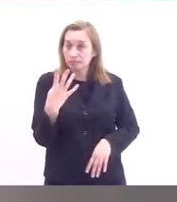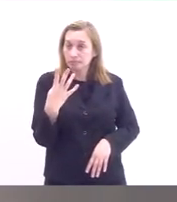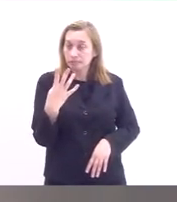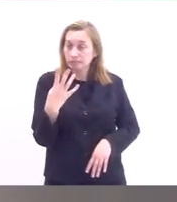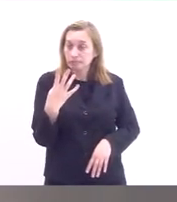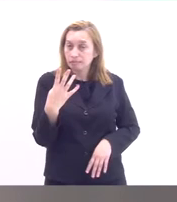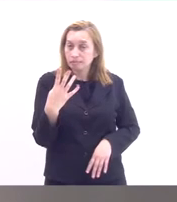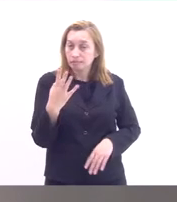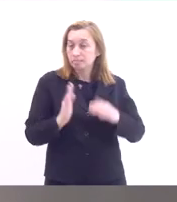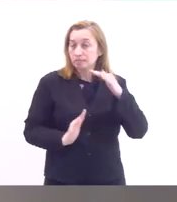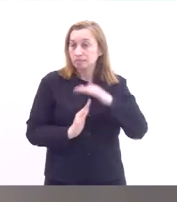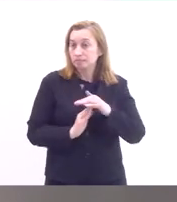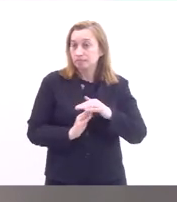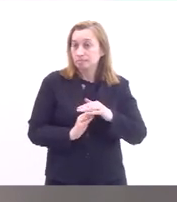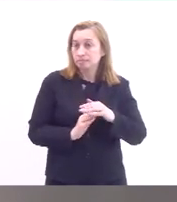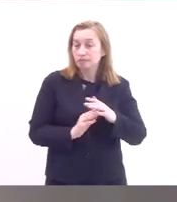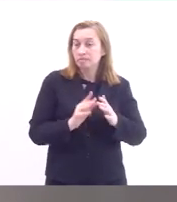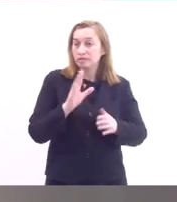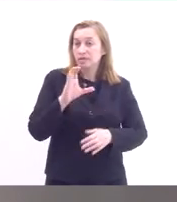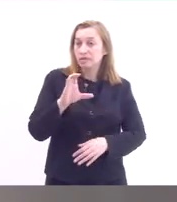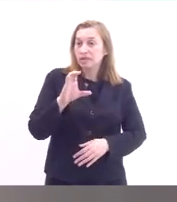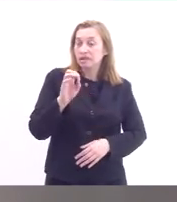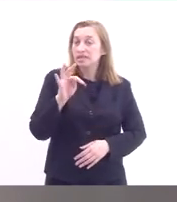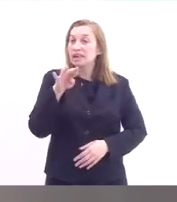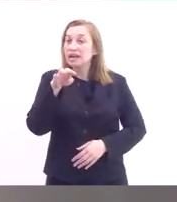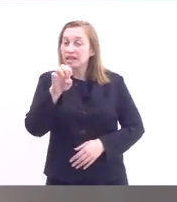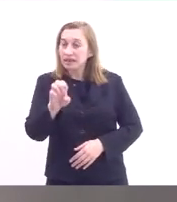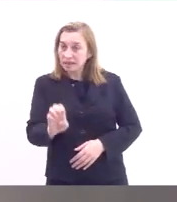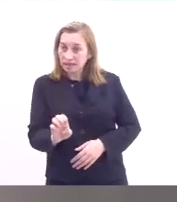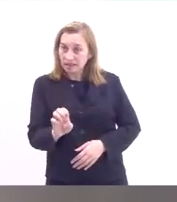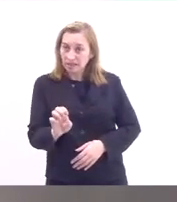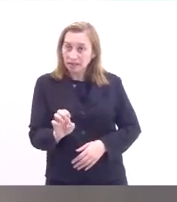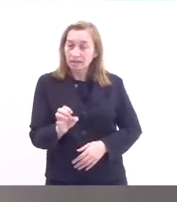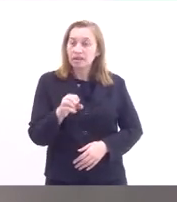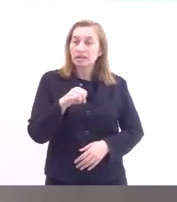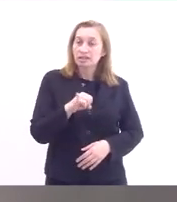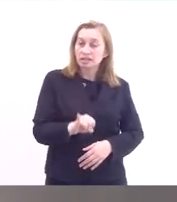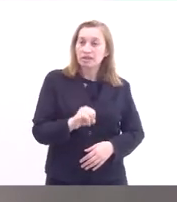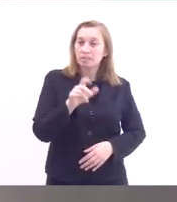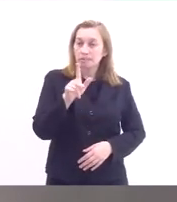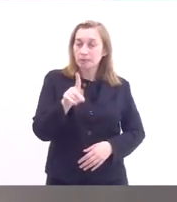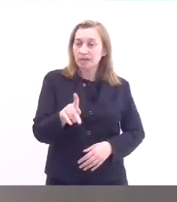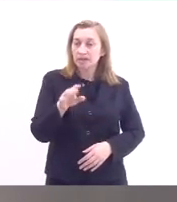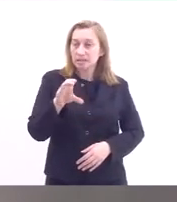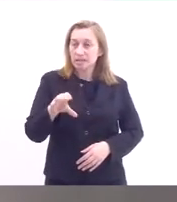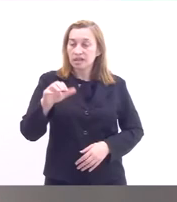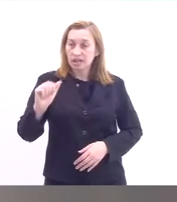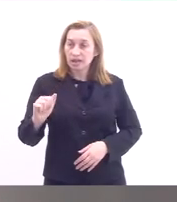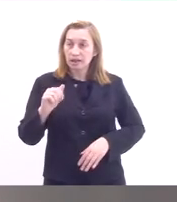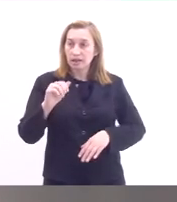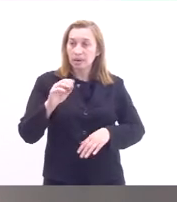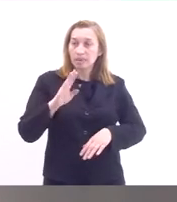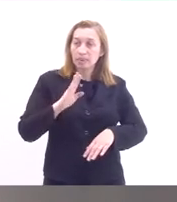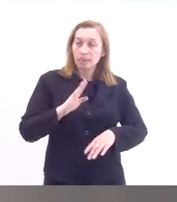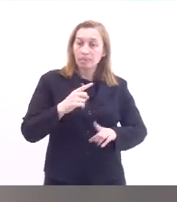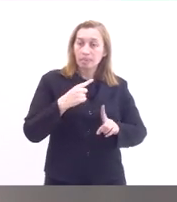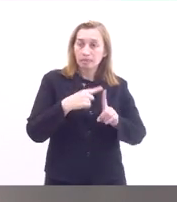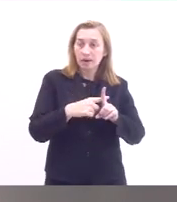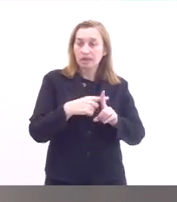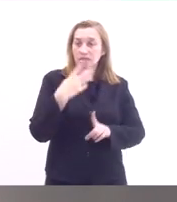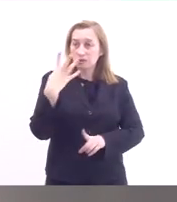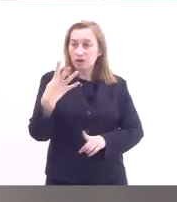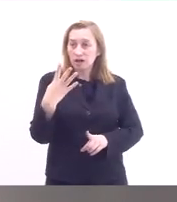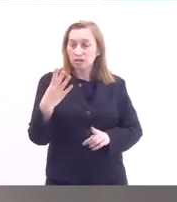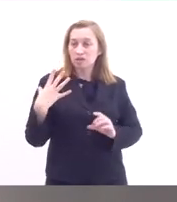e o limite é Selic, se IPCA mais 4 der 12 pelos